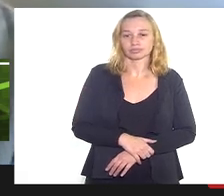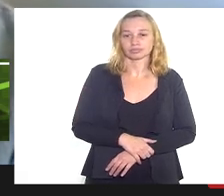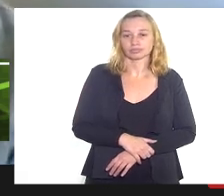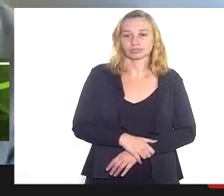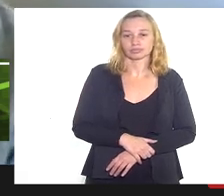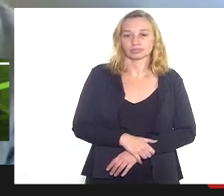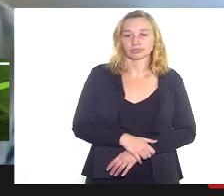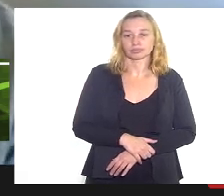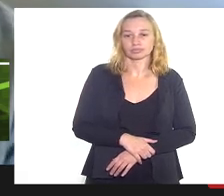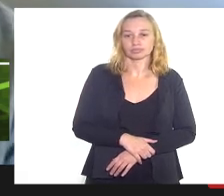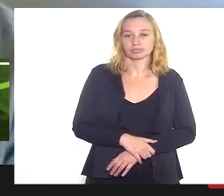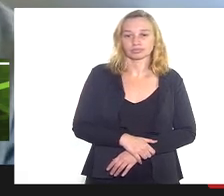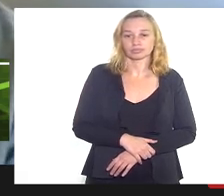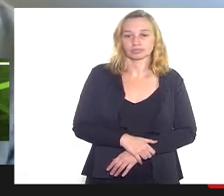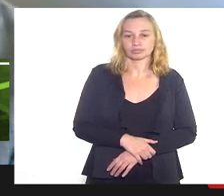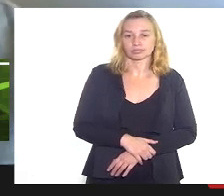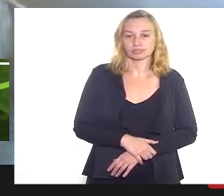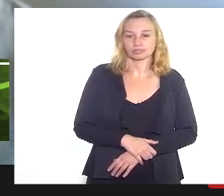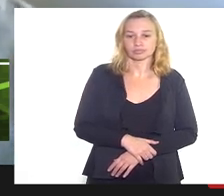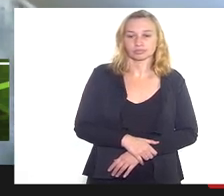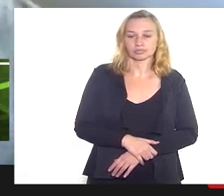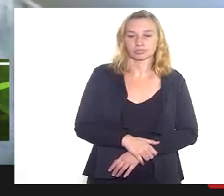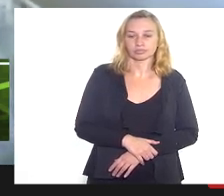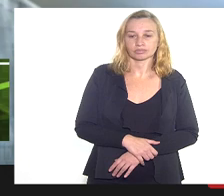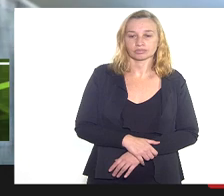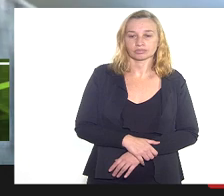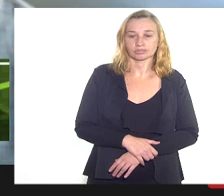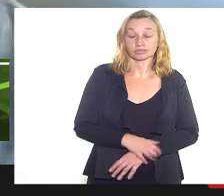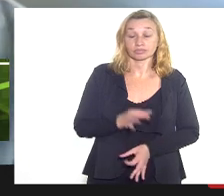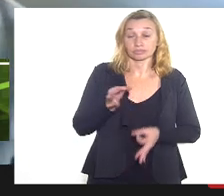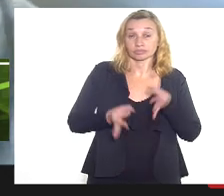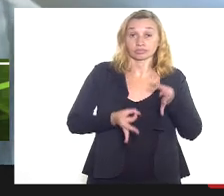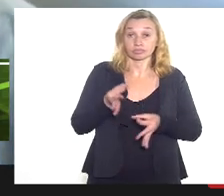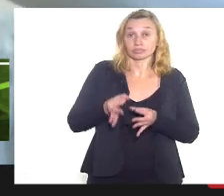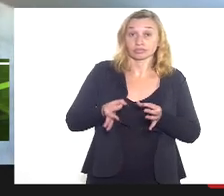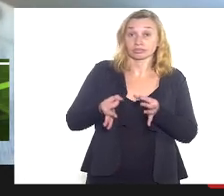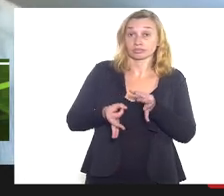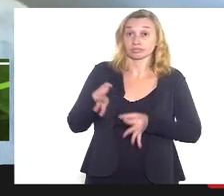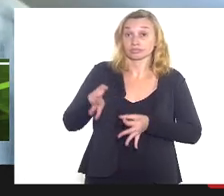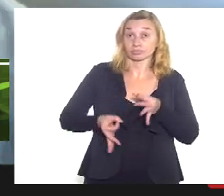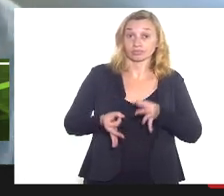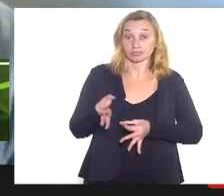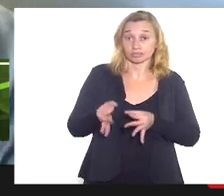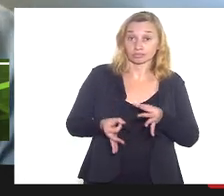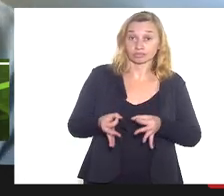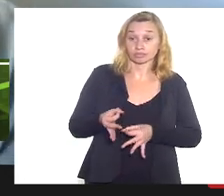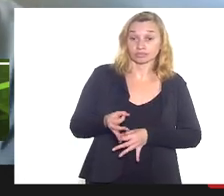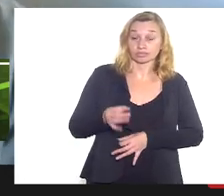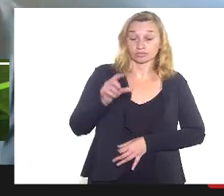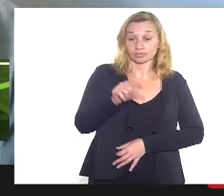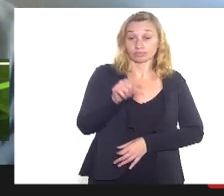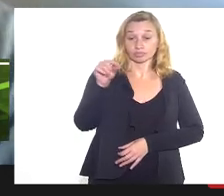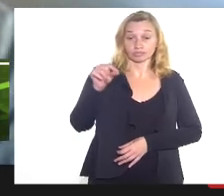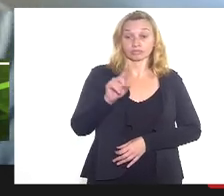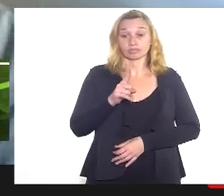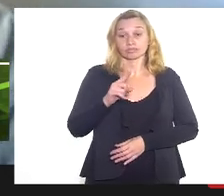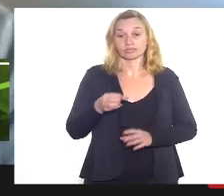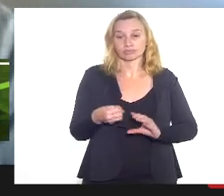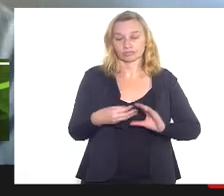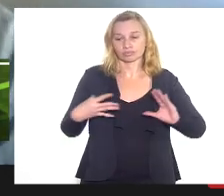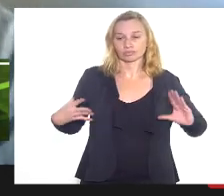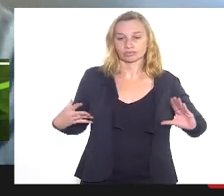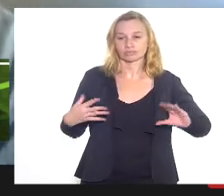é saber se essa posição jurídica não se